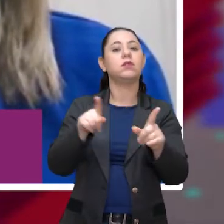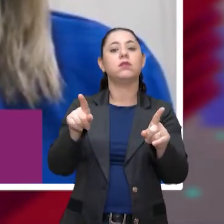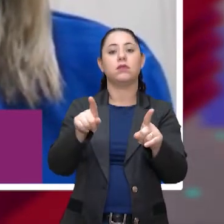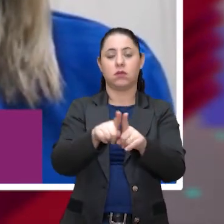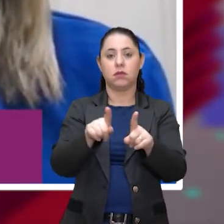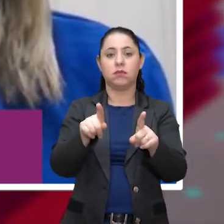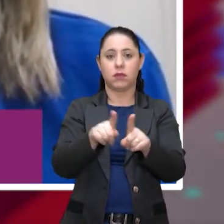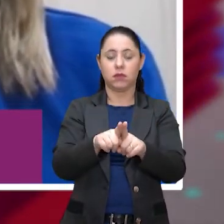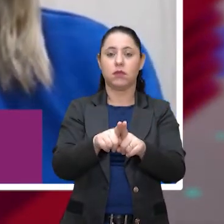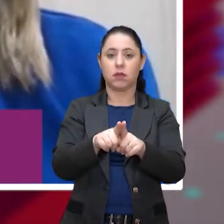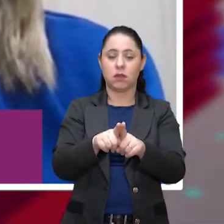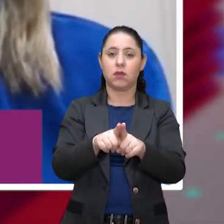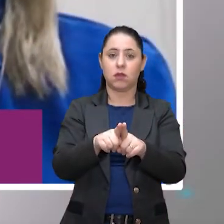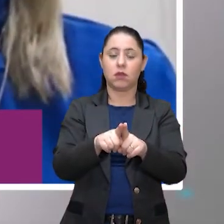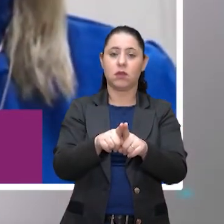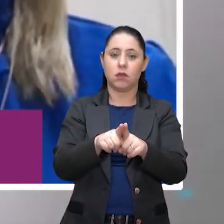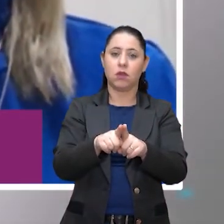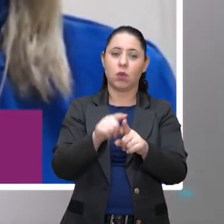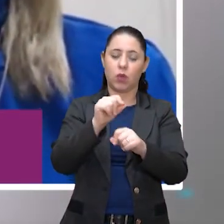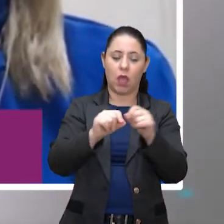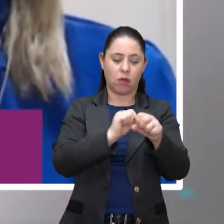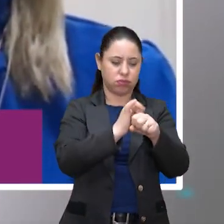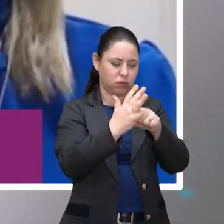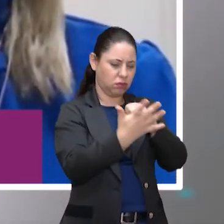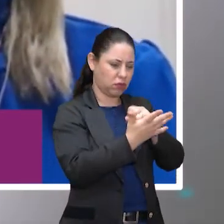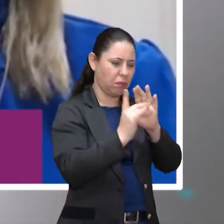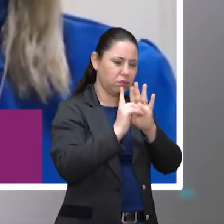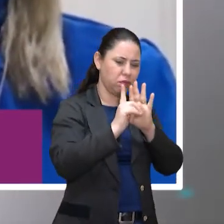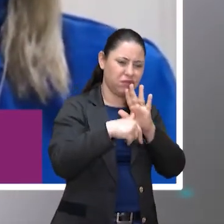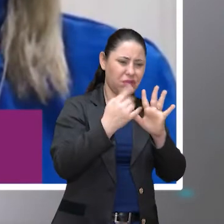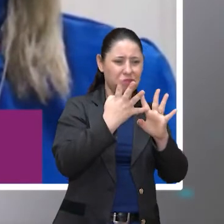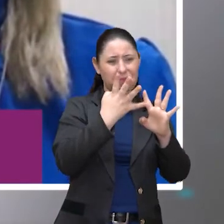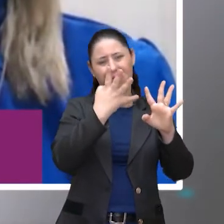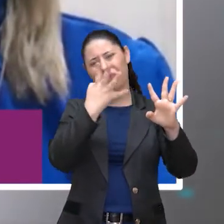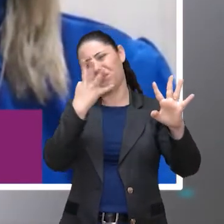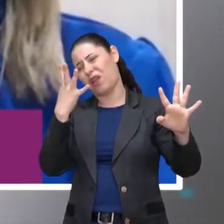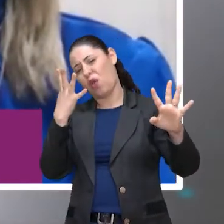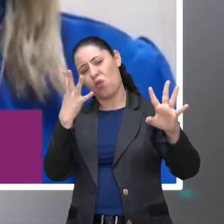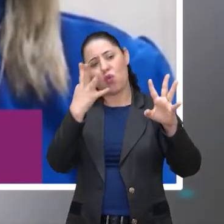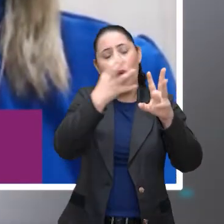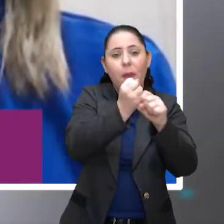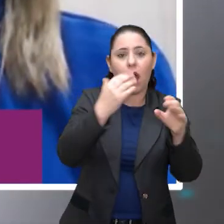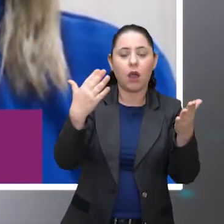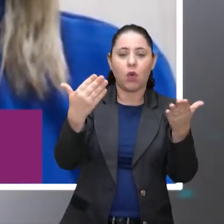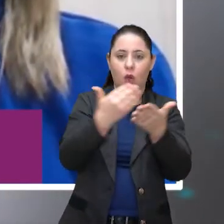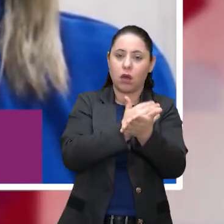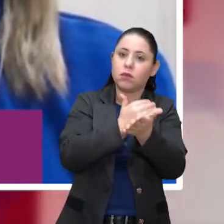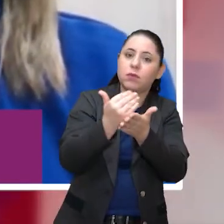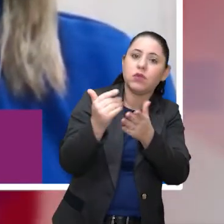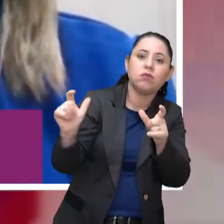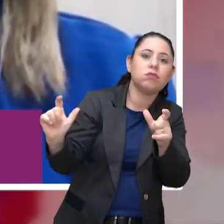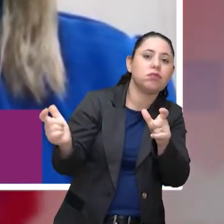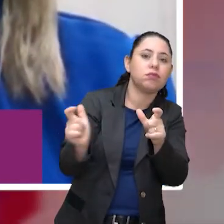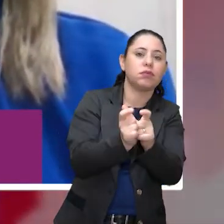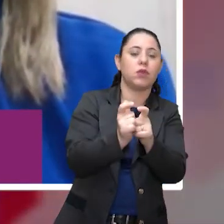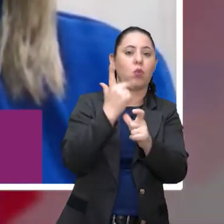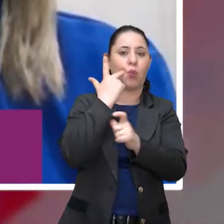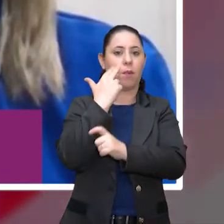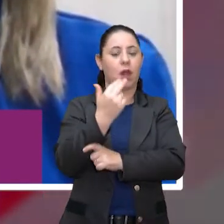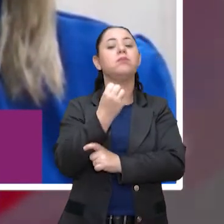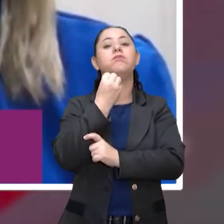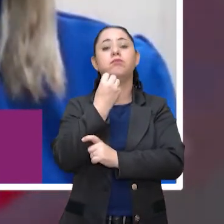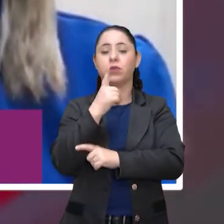do atraso da pandemia. Então, aqui no estado já está começando a